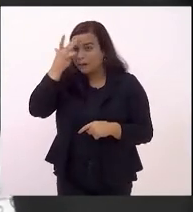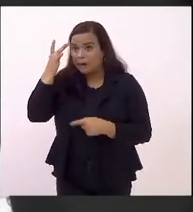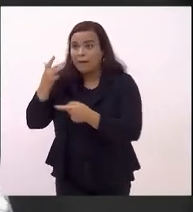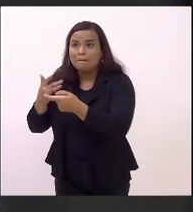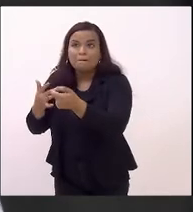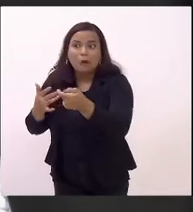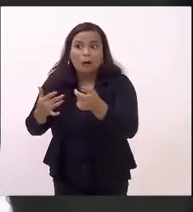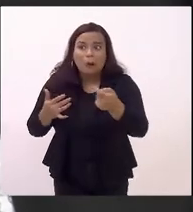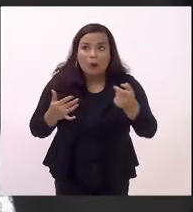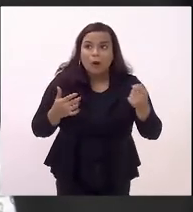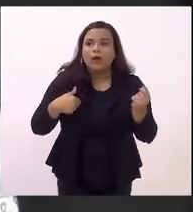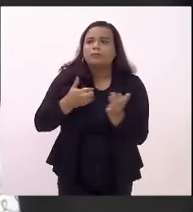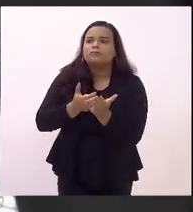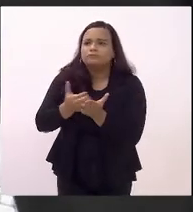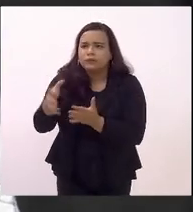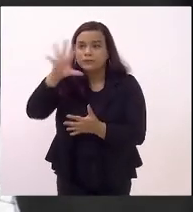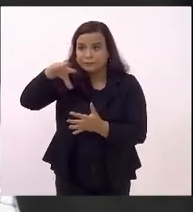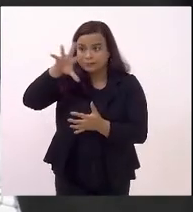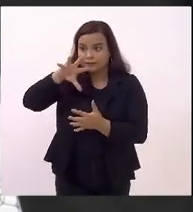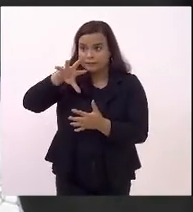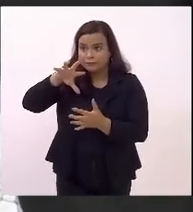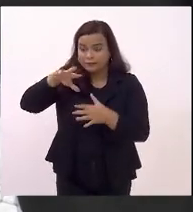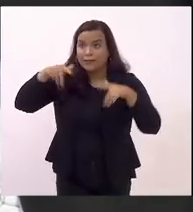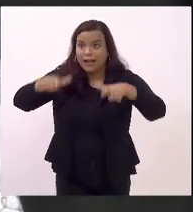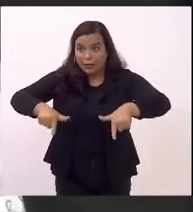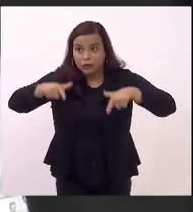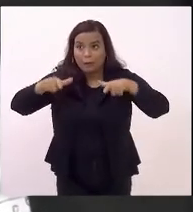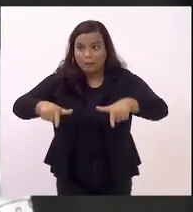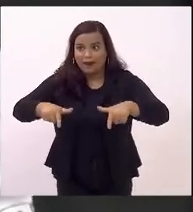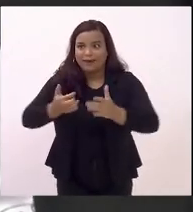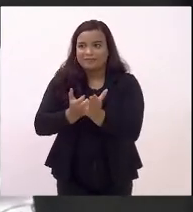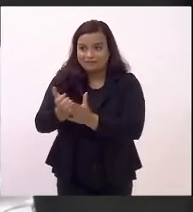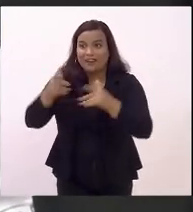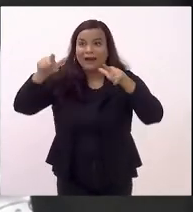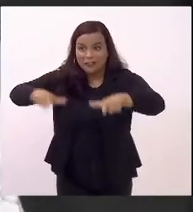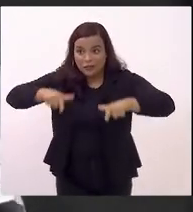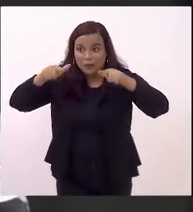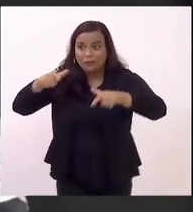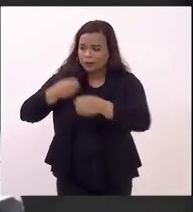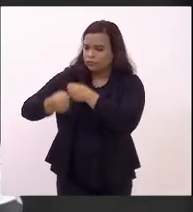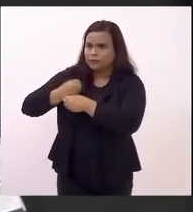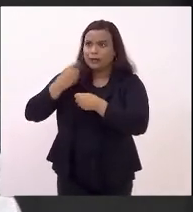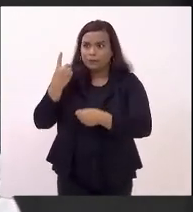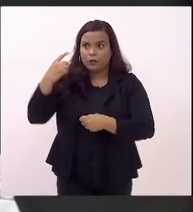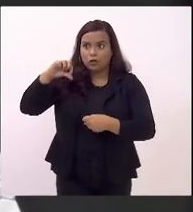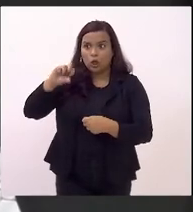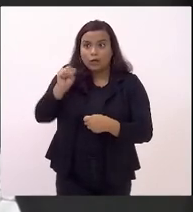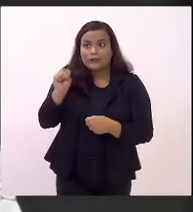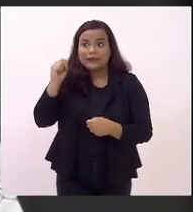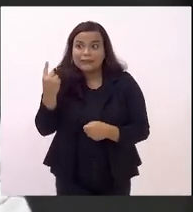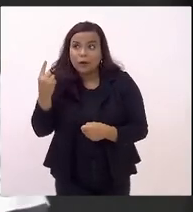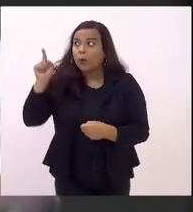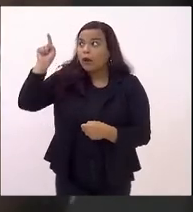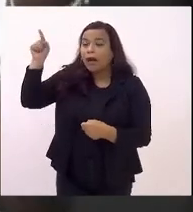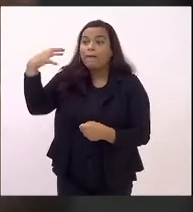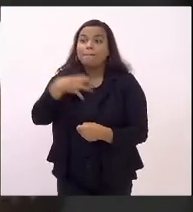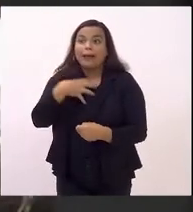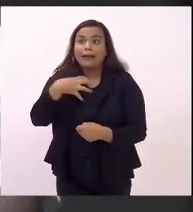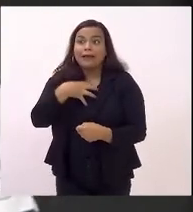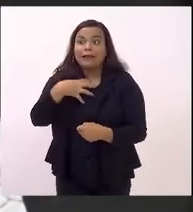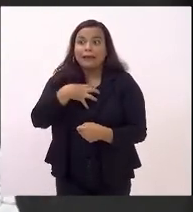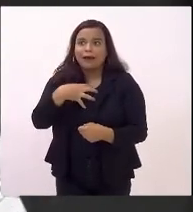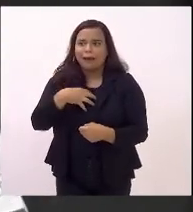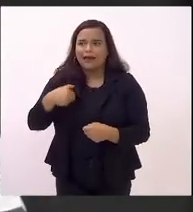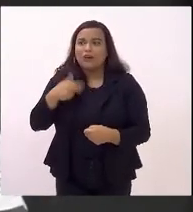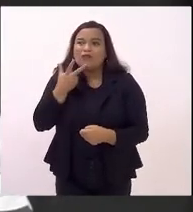candomblé. Sempre fui. Fui iniciado em 81, na Bahia. Quase ninguém sabia porque eu nunca falava. Porque eu sou da velha